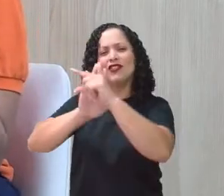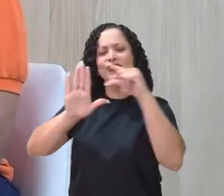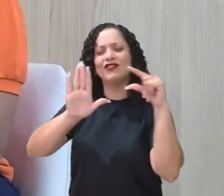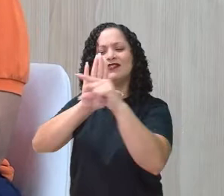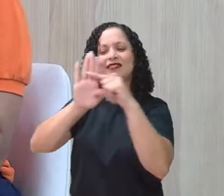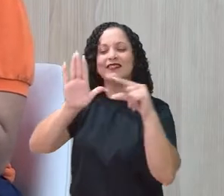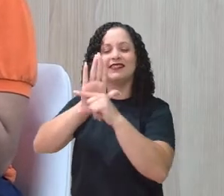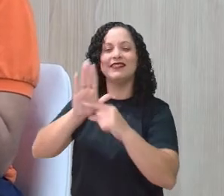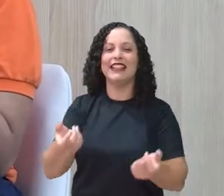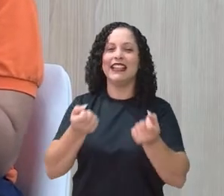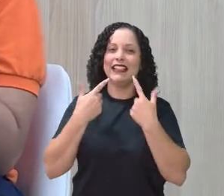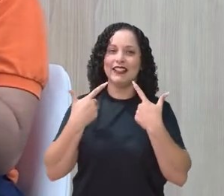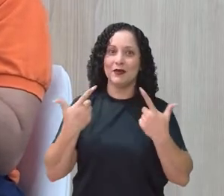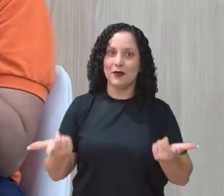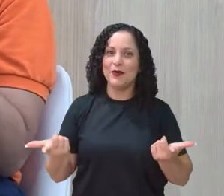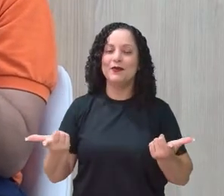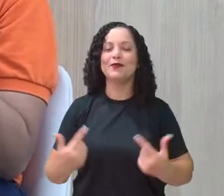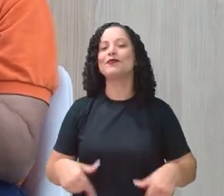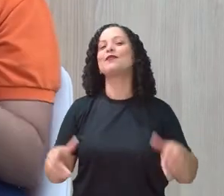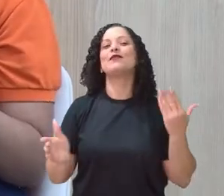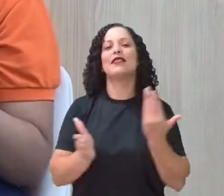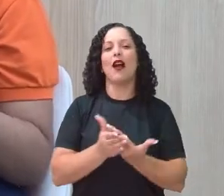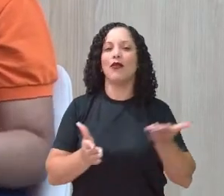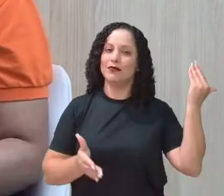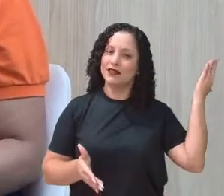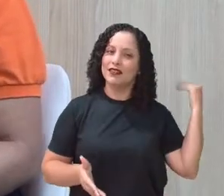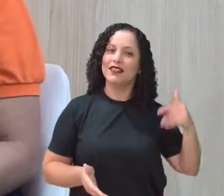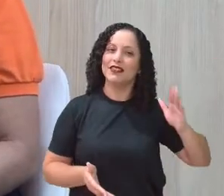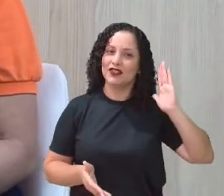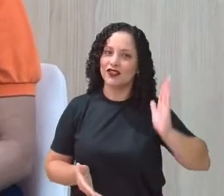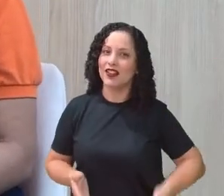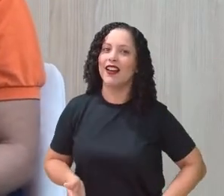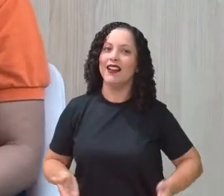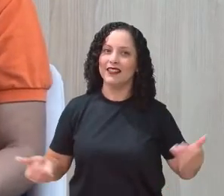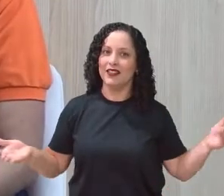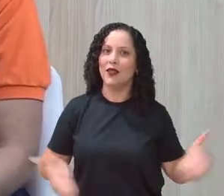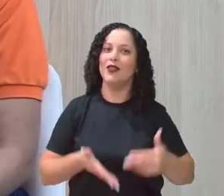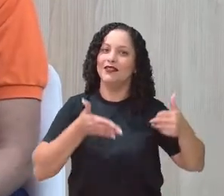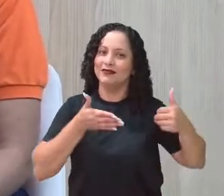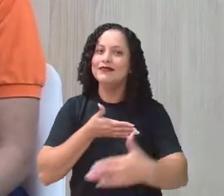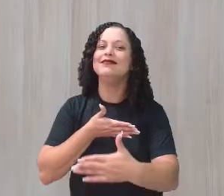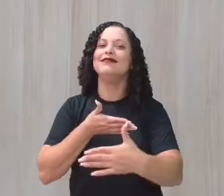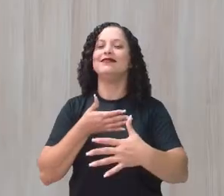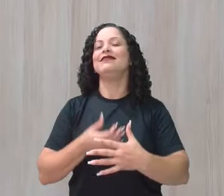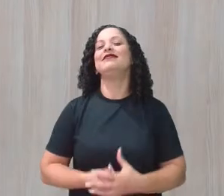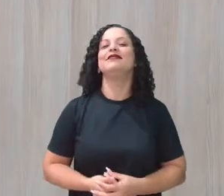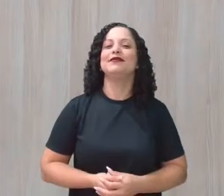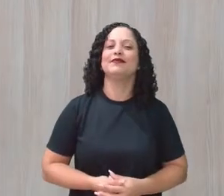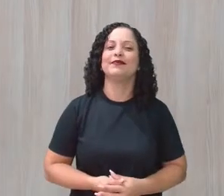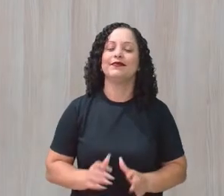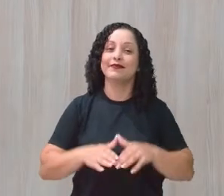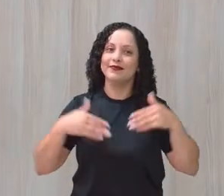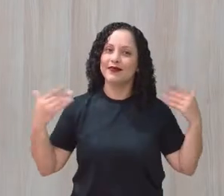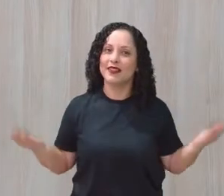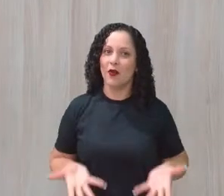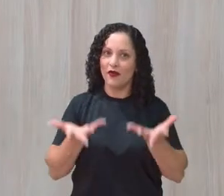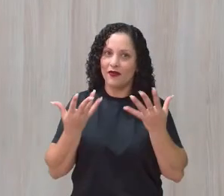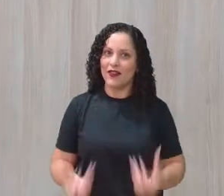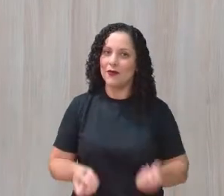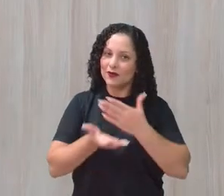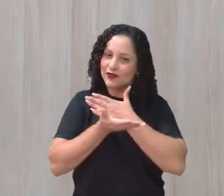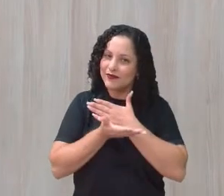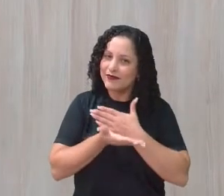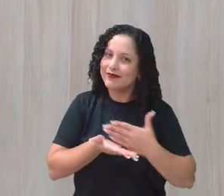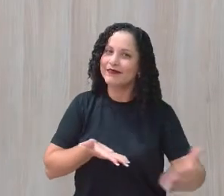começou, né, na aula passada, e hoje a gente continua, então acompanha aí a nossa aula. Então é isso, pessoal. Vamos lá,